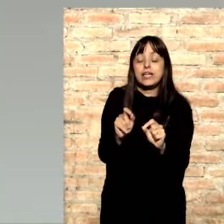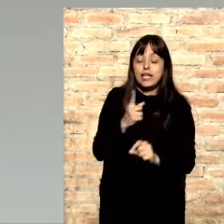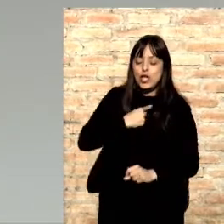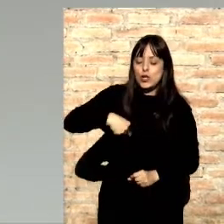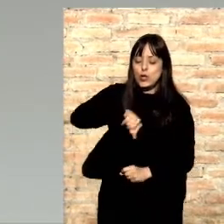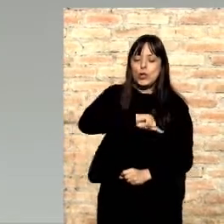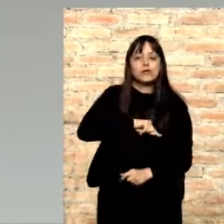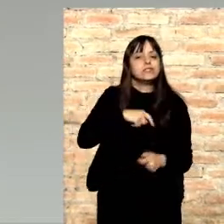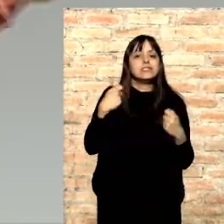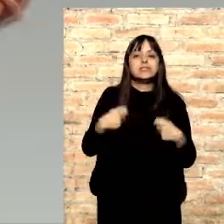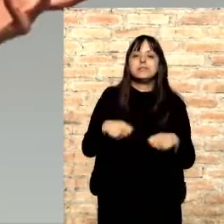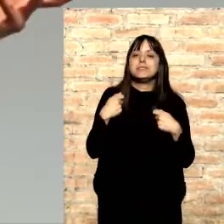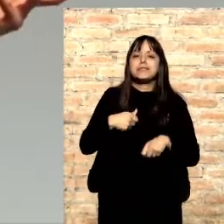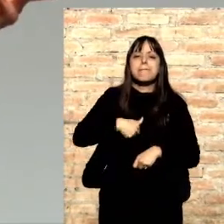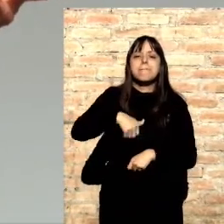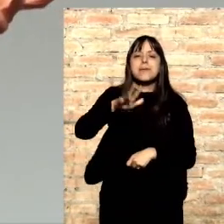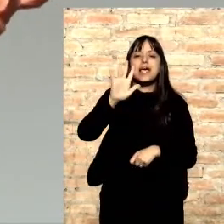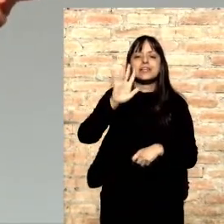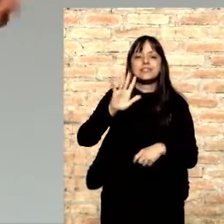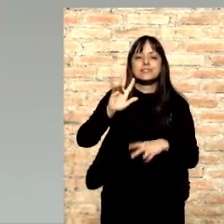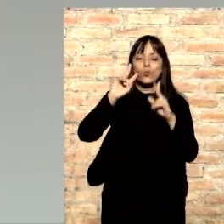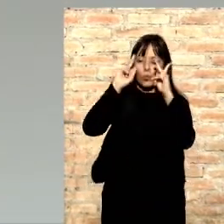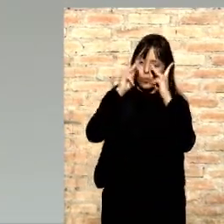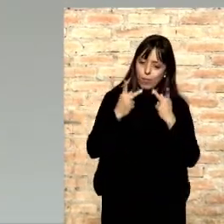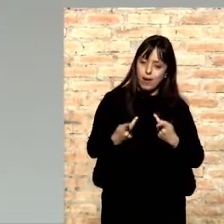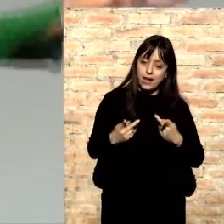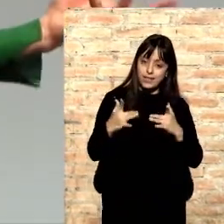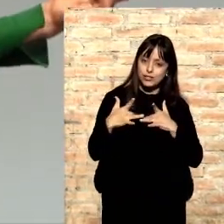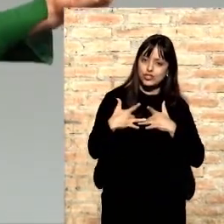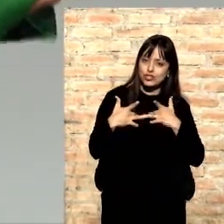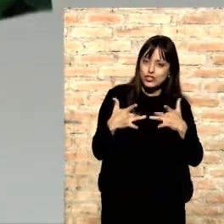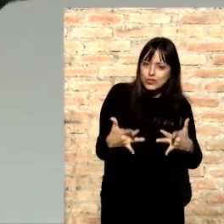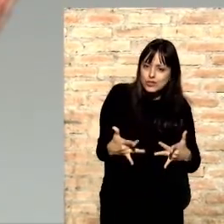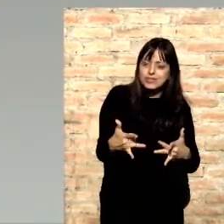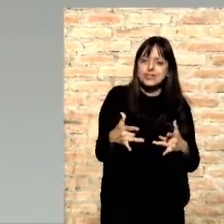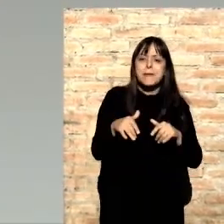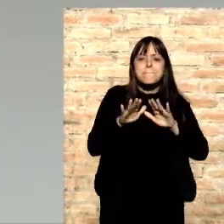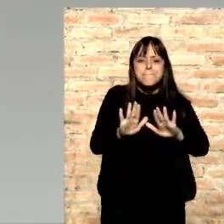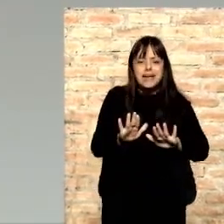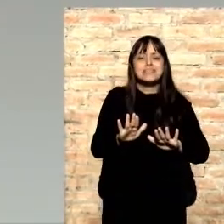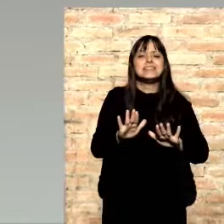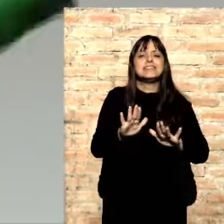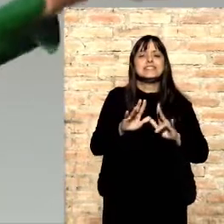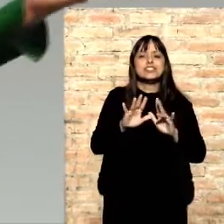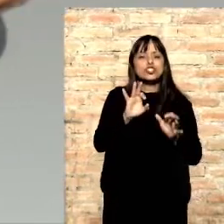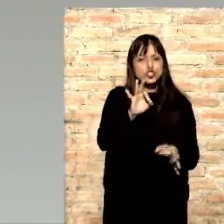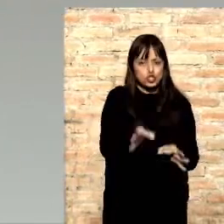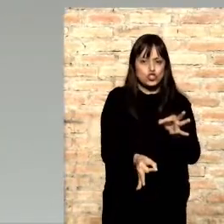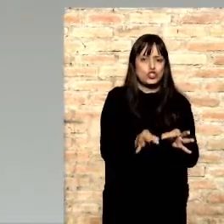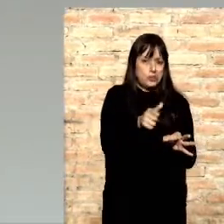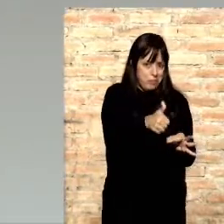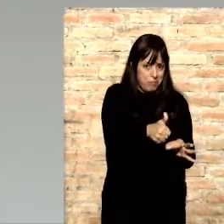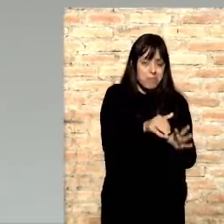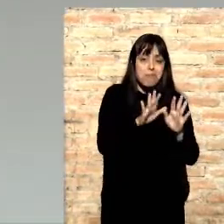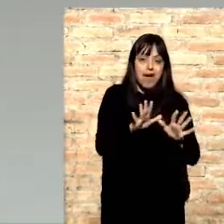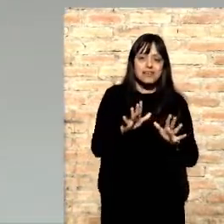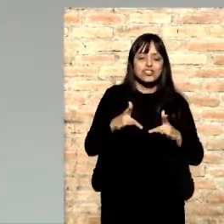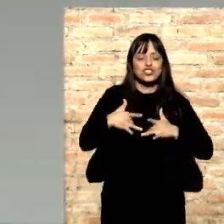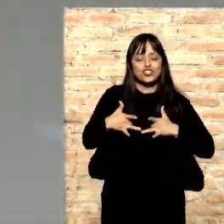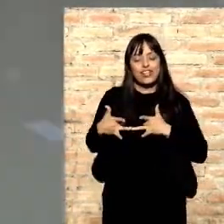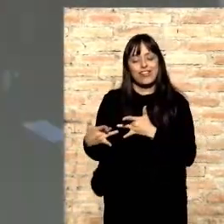de generosidade de toda a justiça de todo mais de generosidade muito